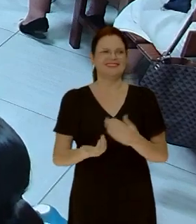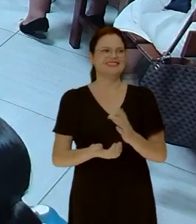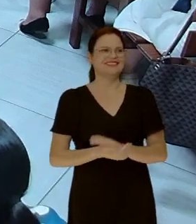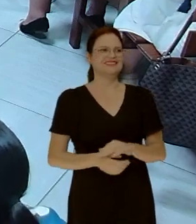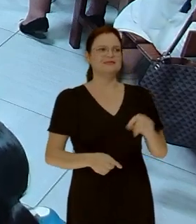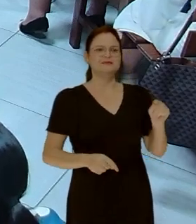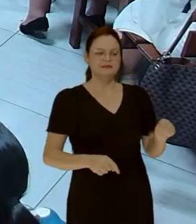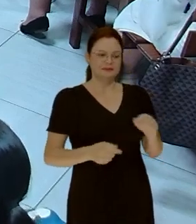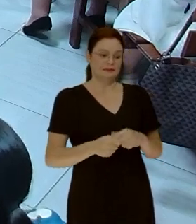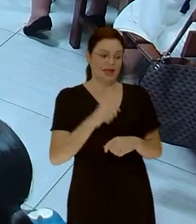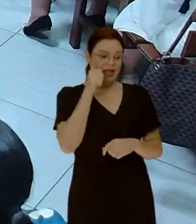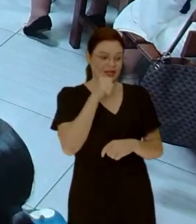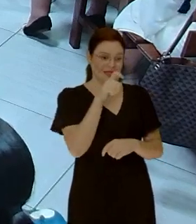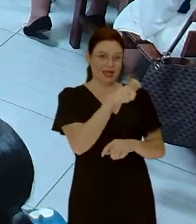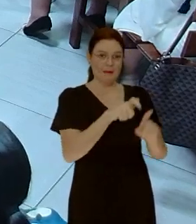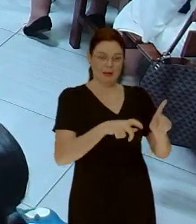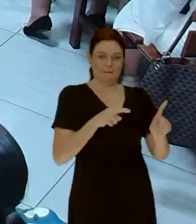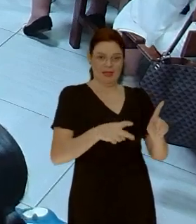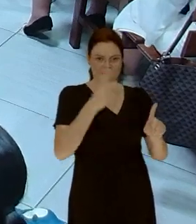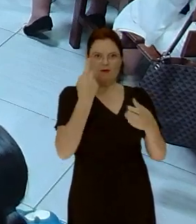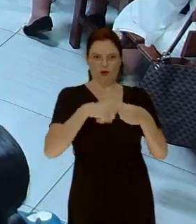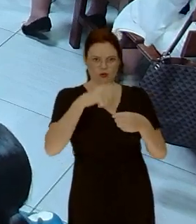Essa irmã ouvia a voz do Senhor,